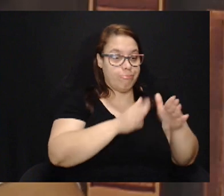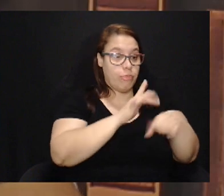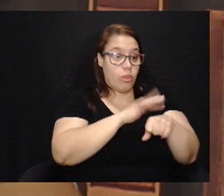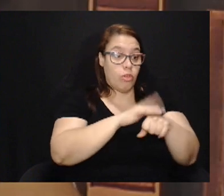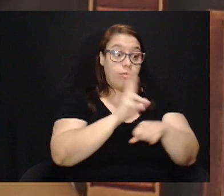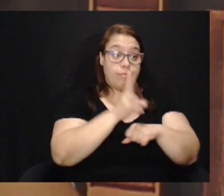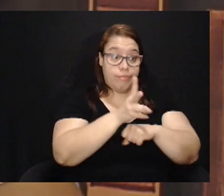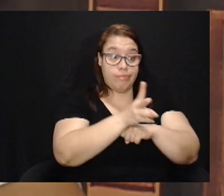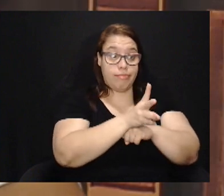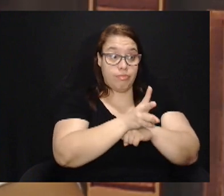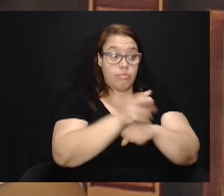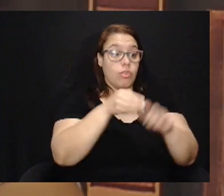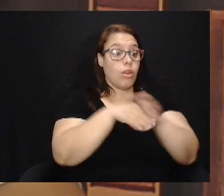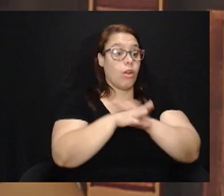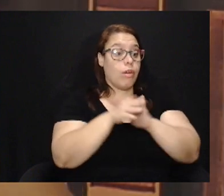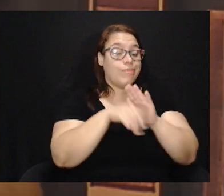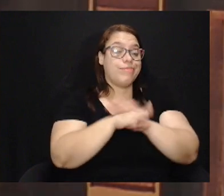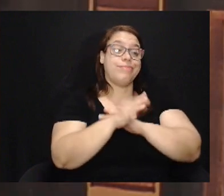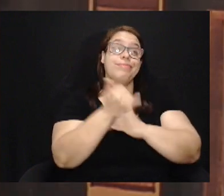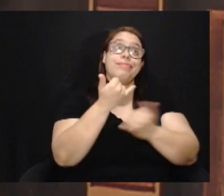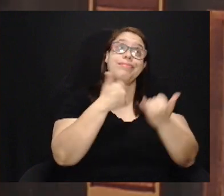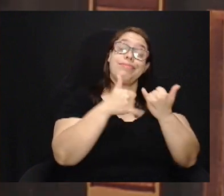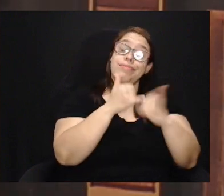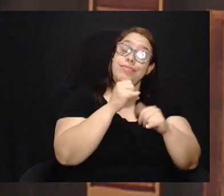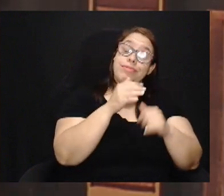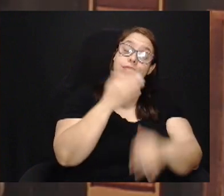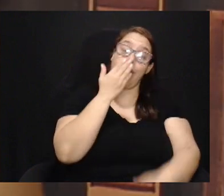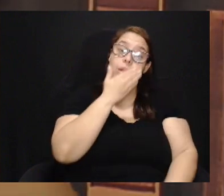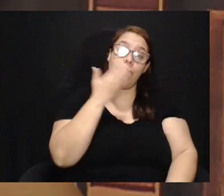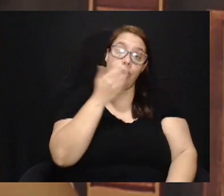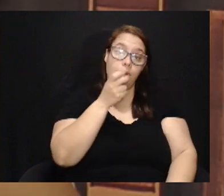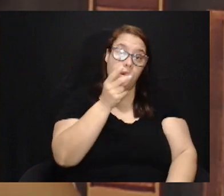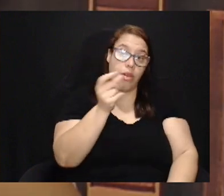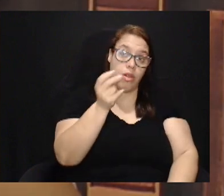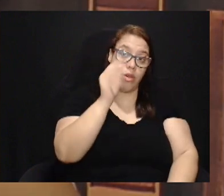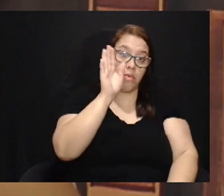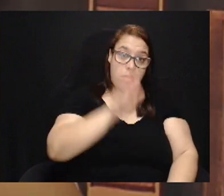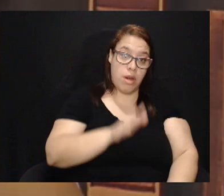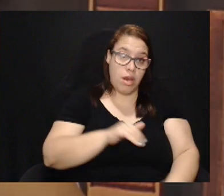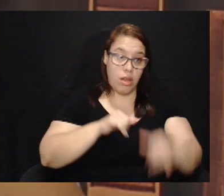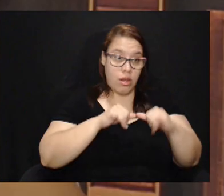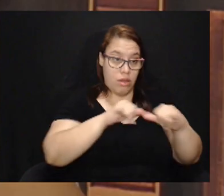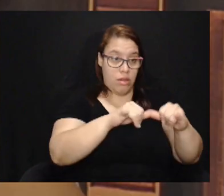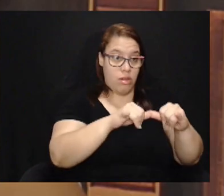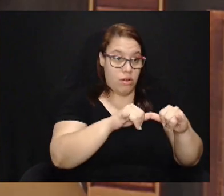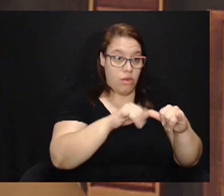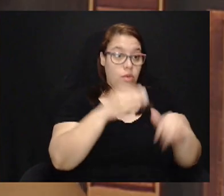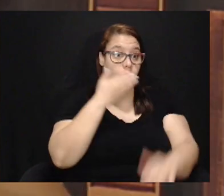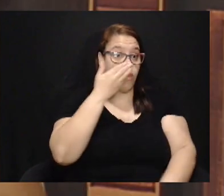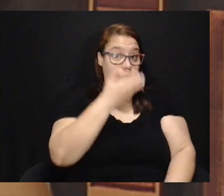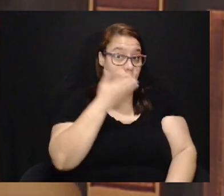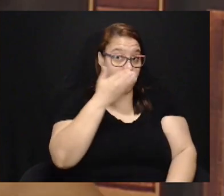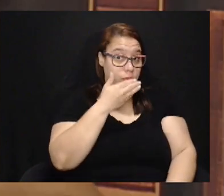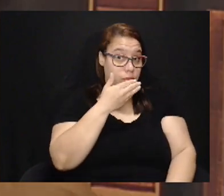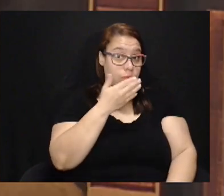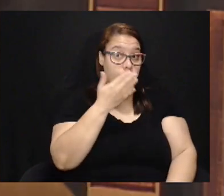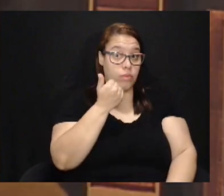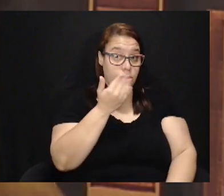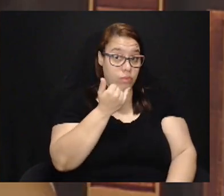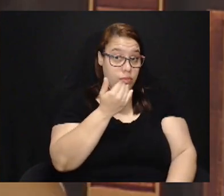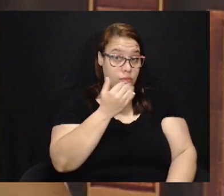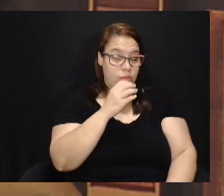costumo brincar, né? Eu falo que o açúcar ele é barato lá no supermercado e quando eu digo açúcar, eu estou falando dos alimentos